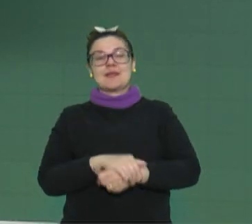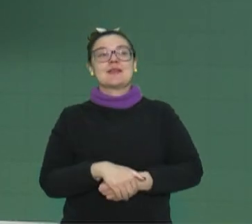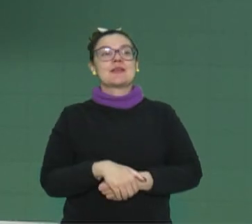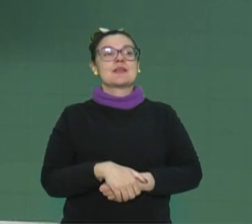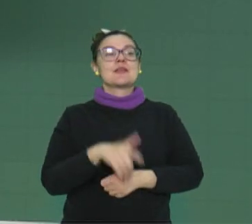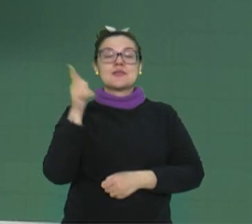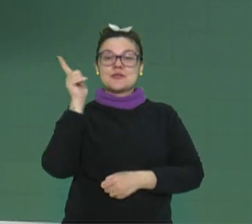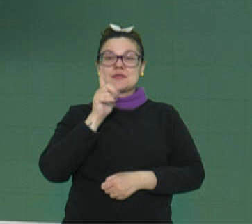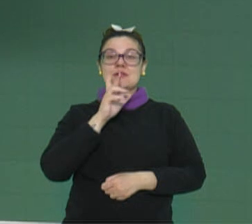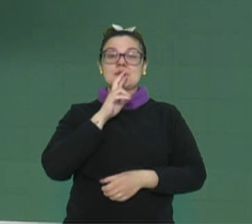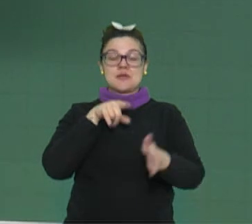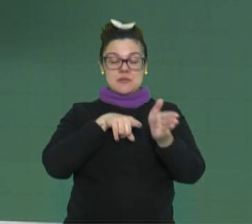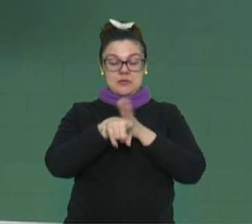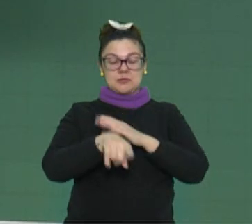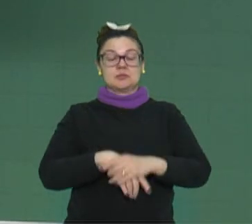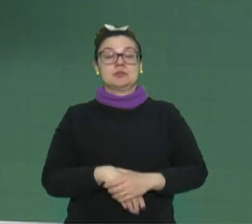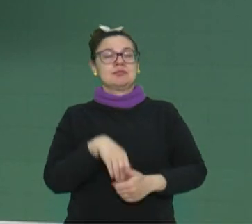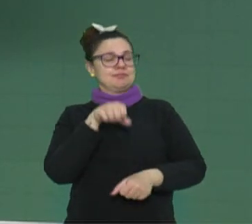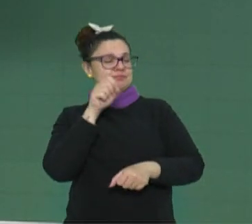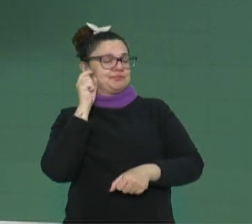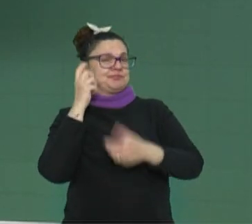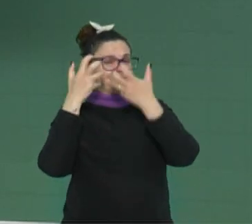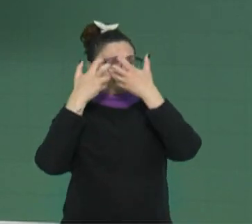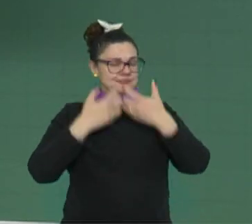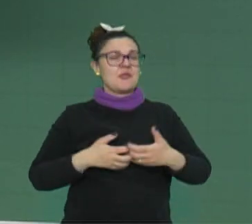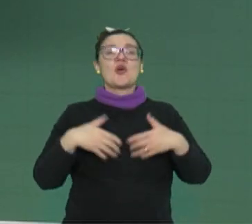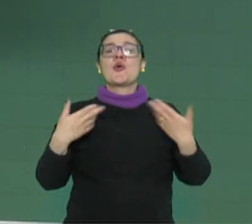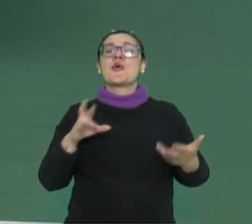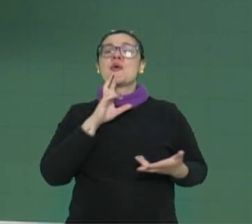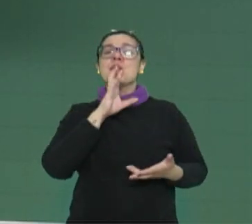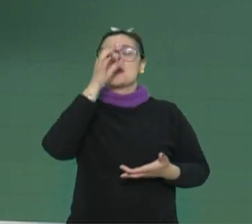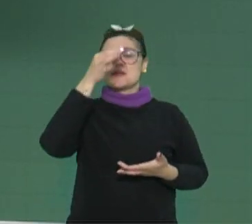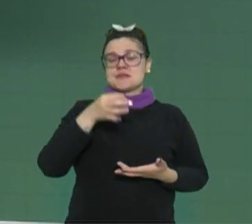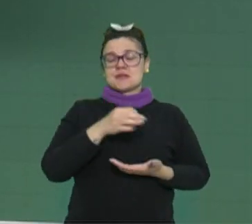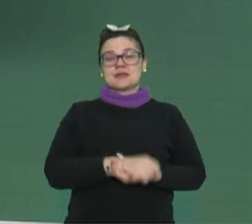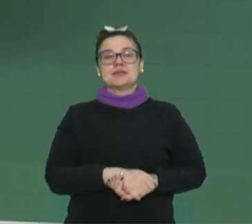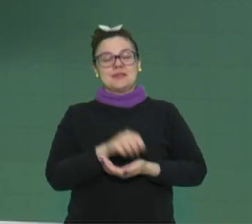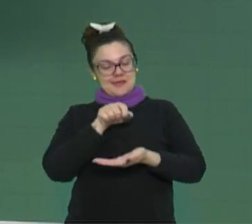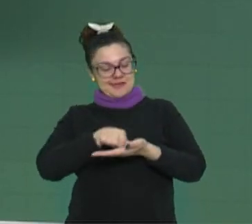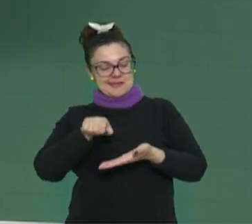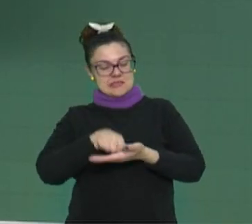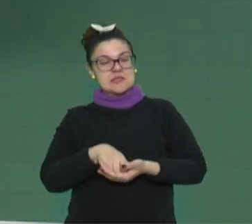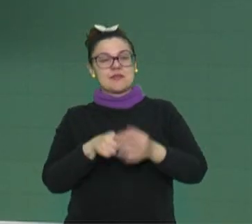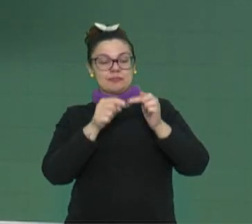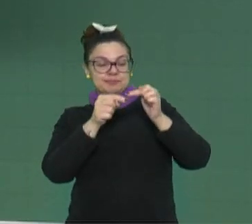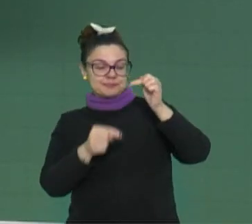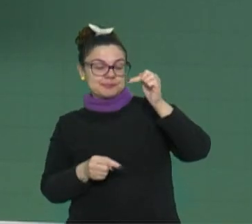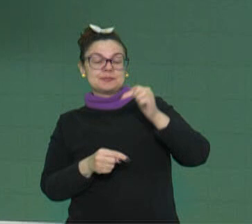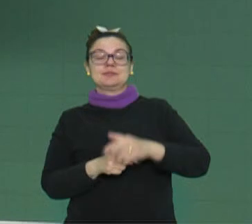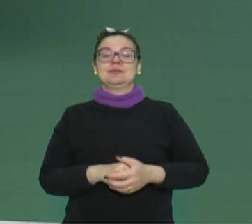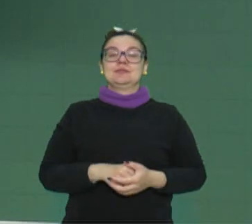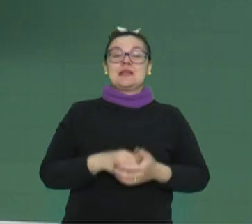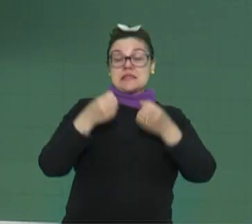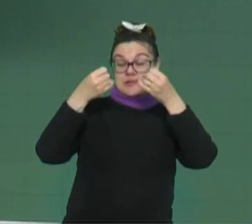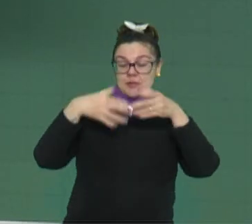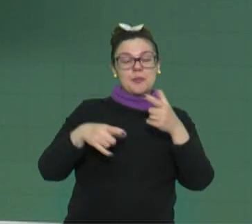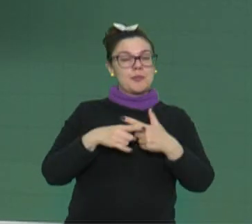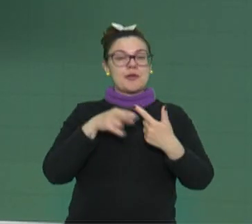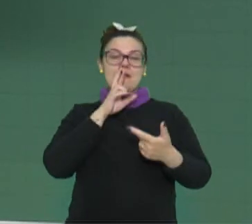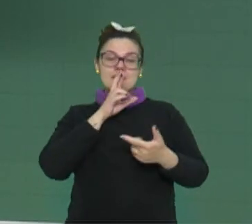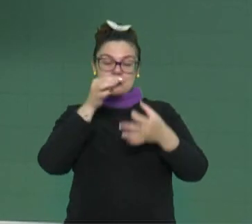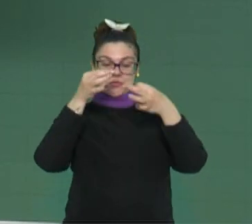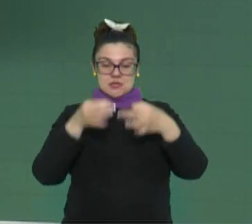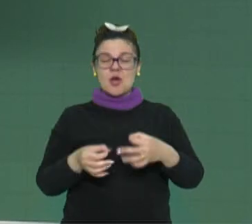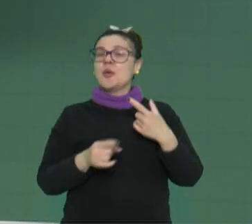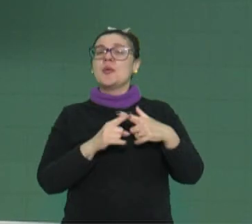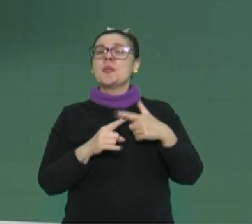você responda essa questão. Pare e pensa aí agora qual é a resposta correta e escreve talvez uma justificativa para essa resposta. Ou seja,